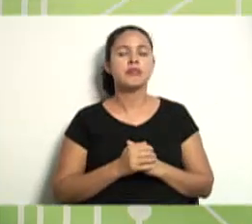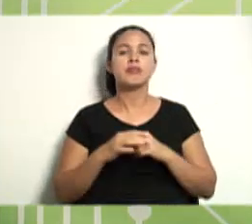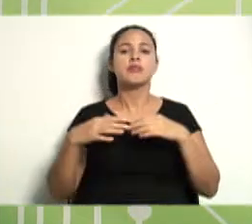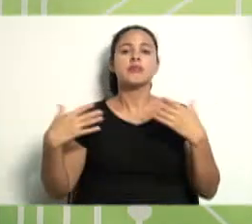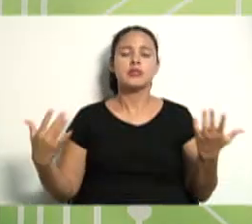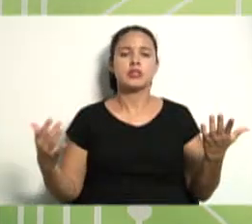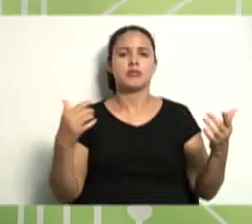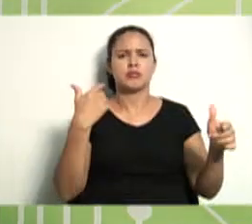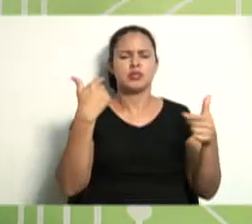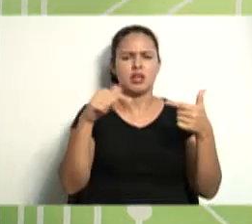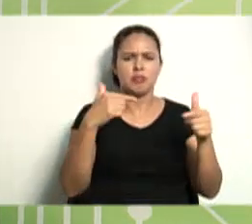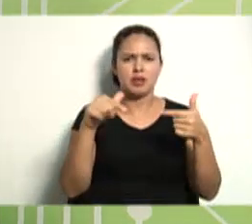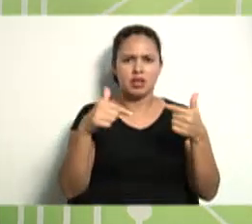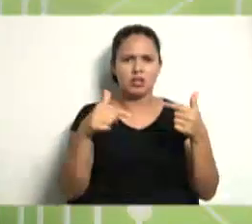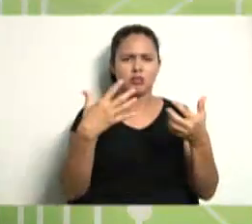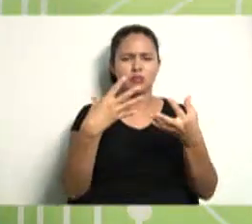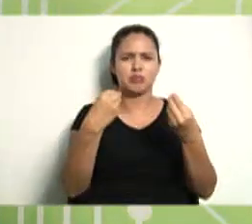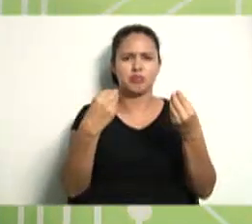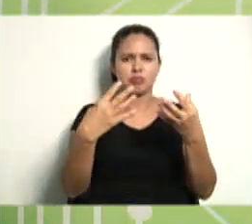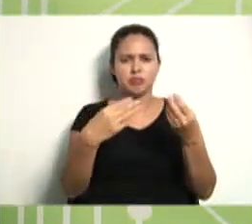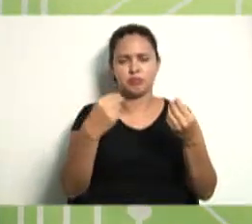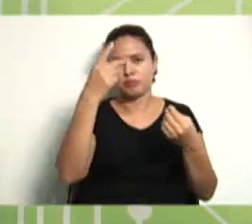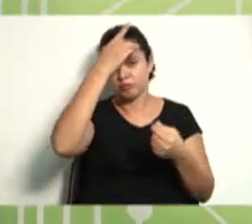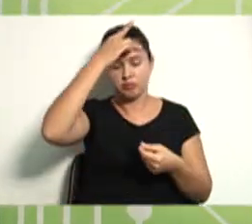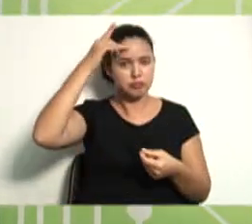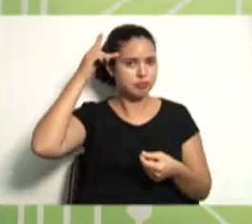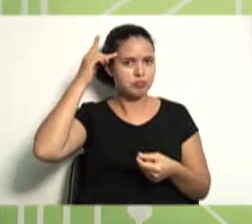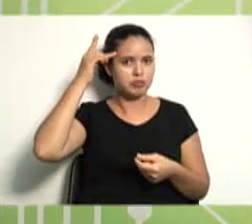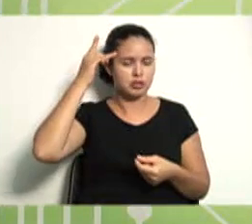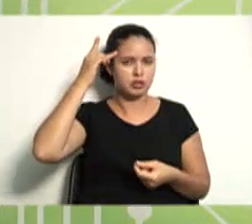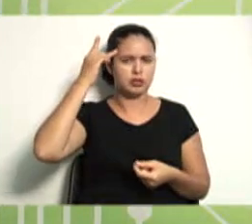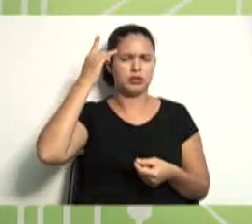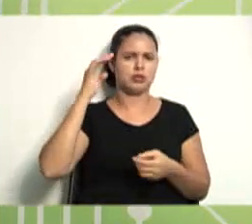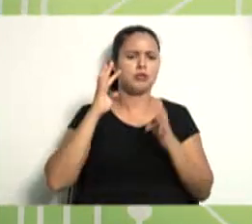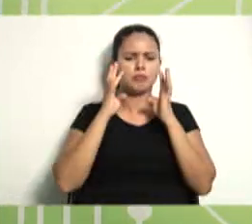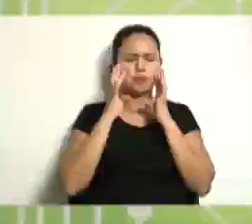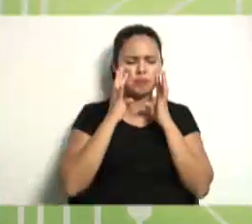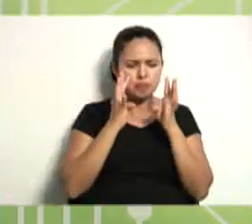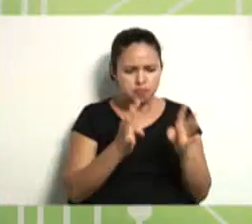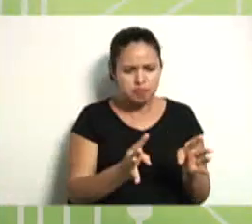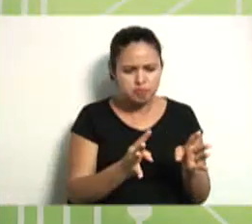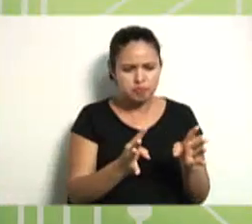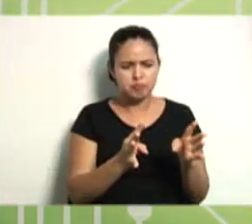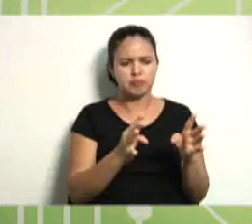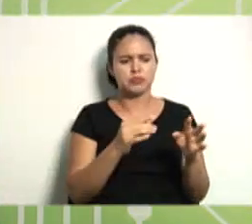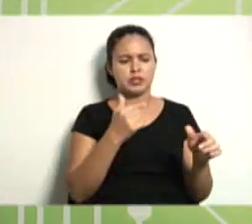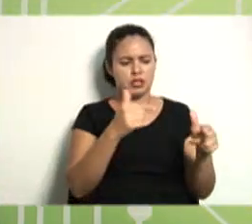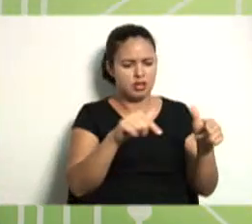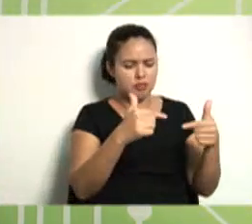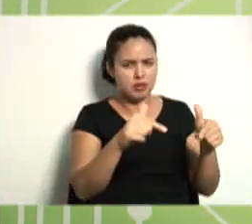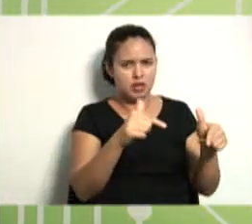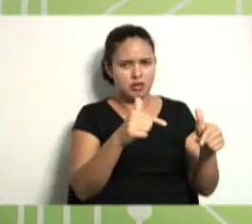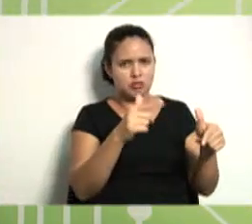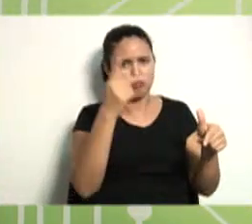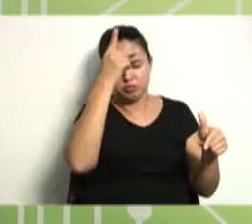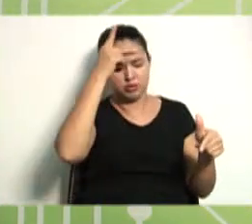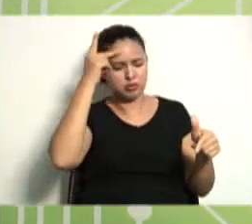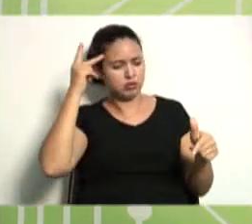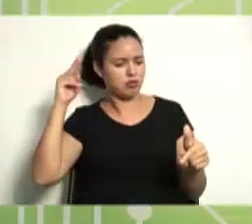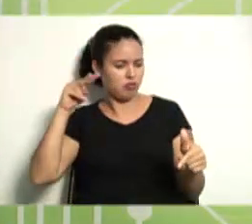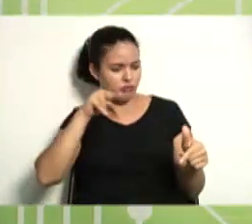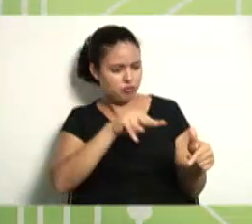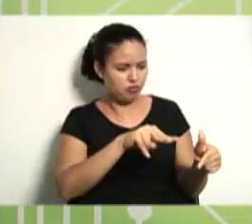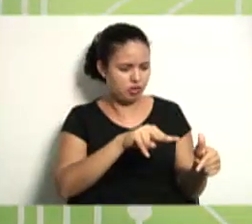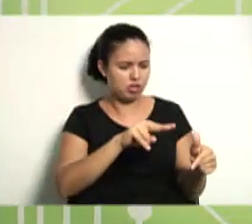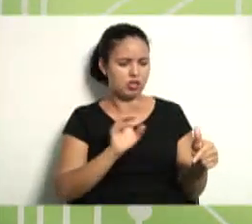dos trabalhos que as pessoas consideram um trabalho é o trabalho que você recebe